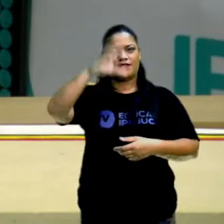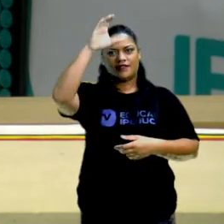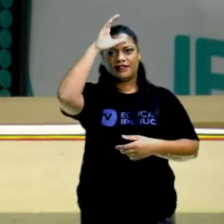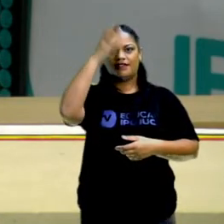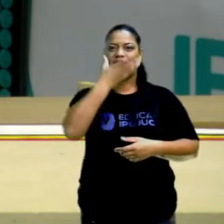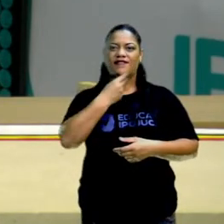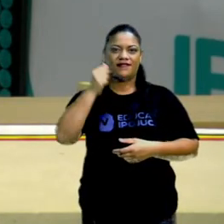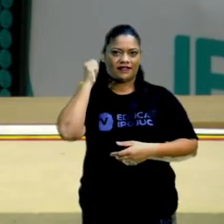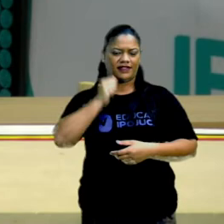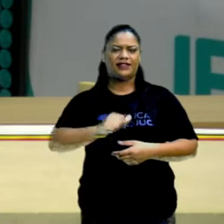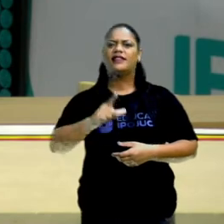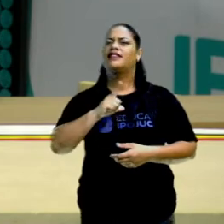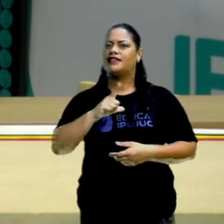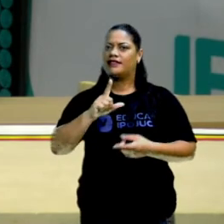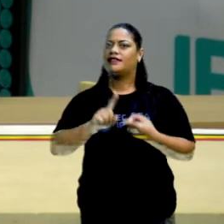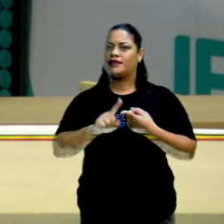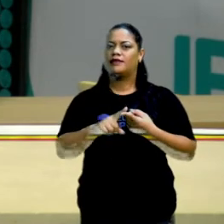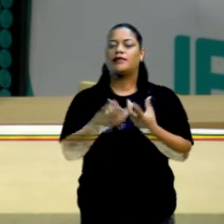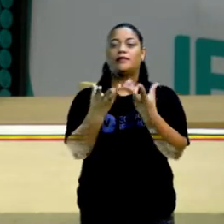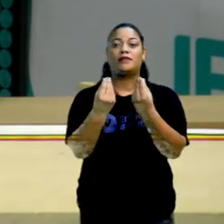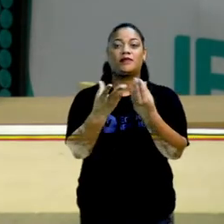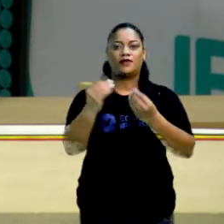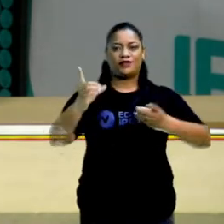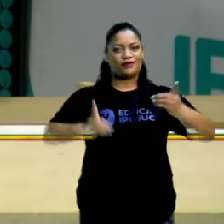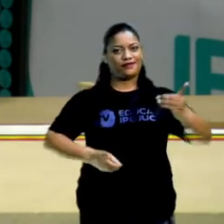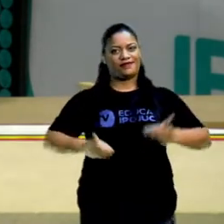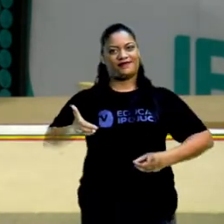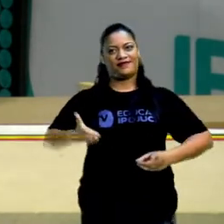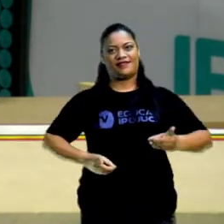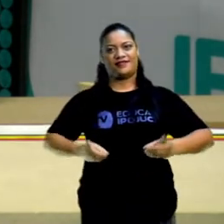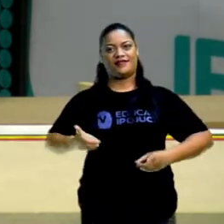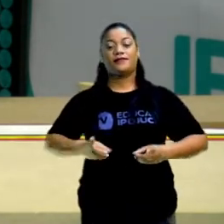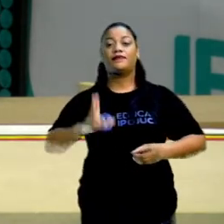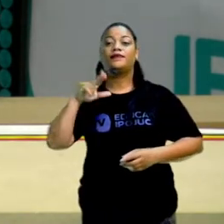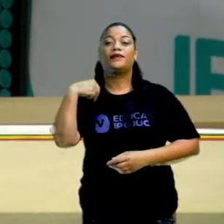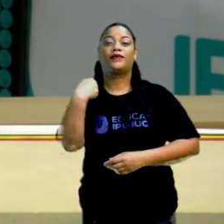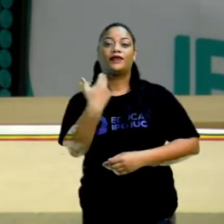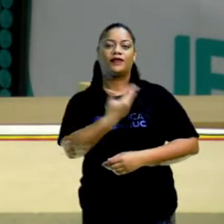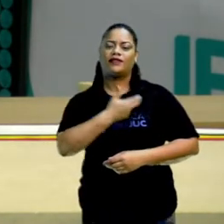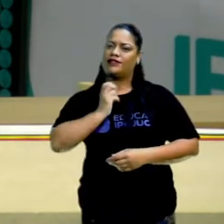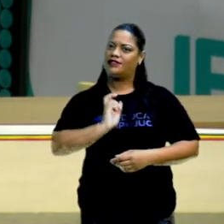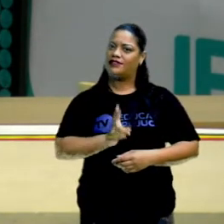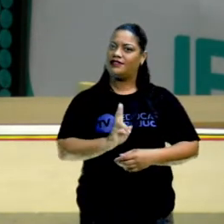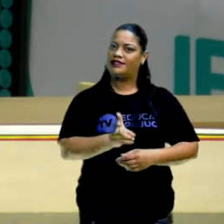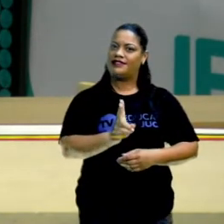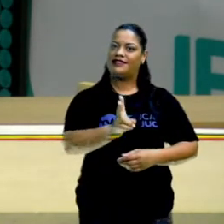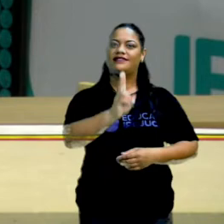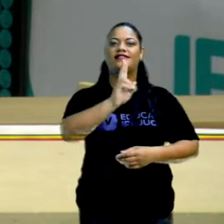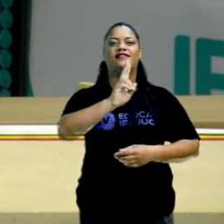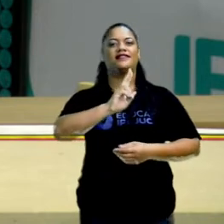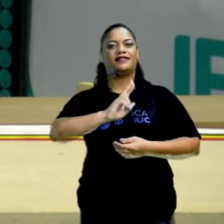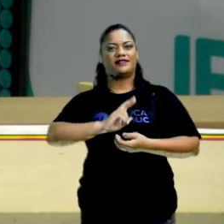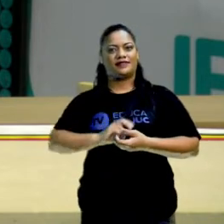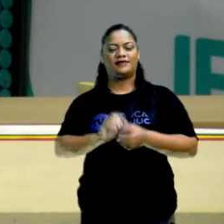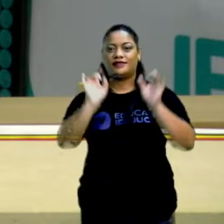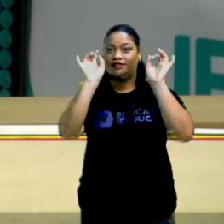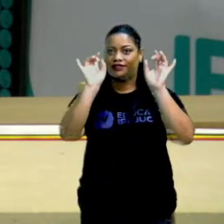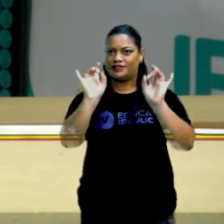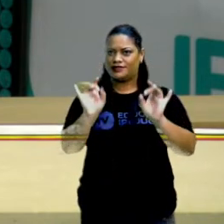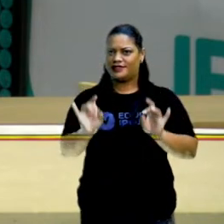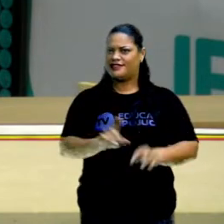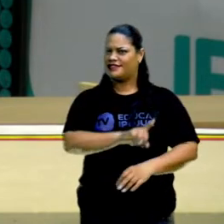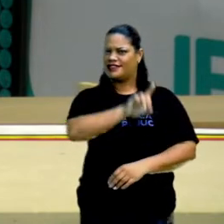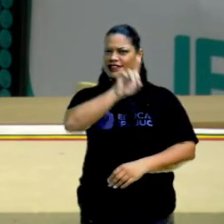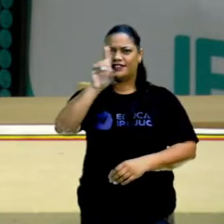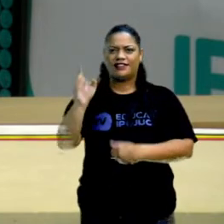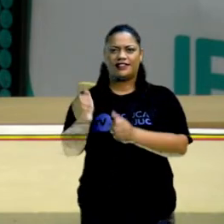tios, além de muitos primos. Nós sempre passamos momentos especiais